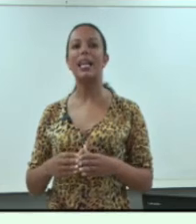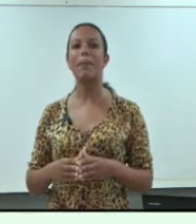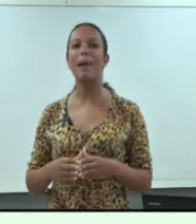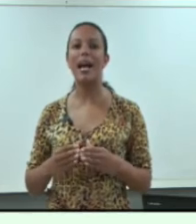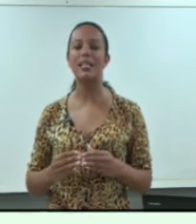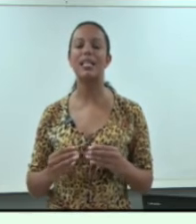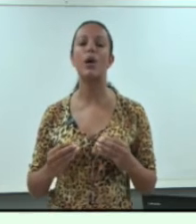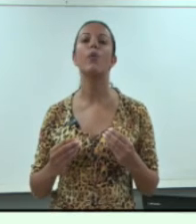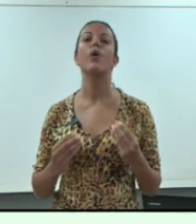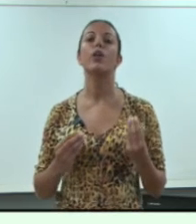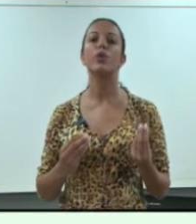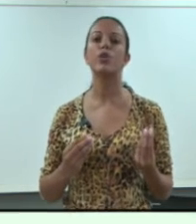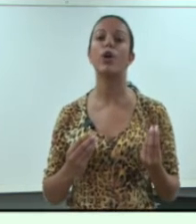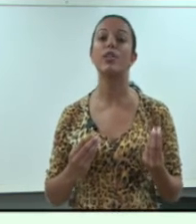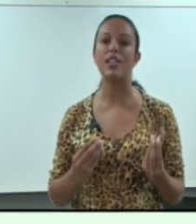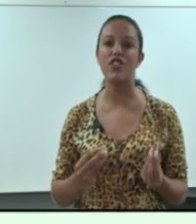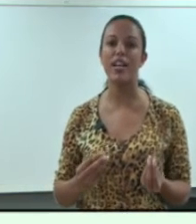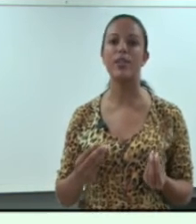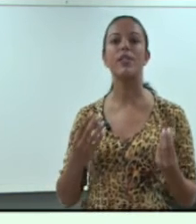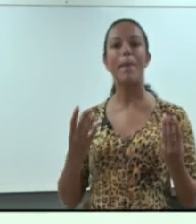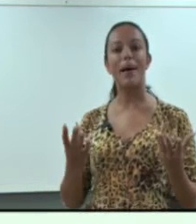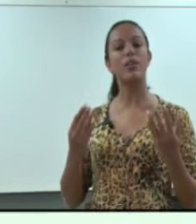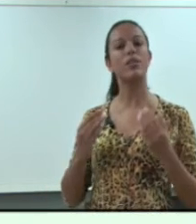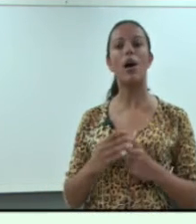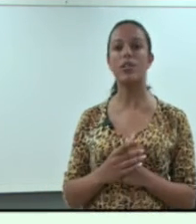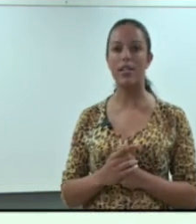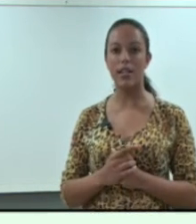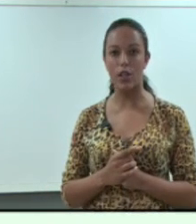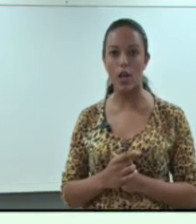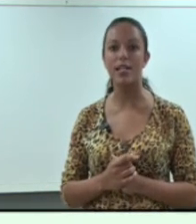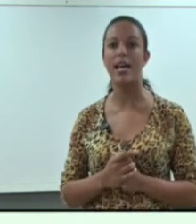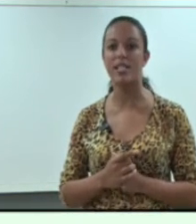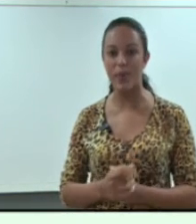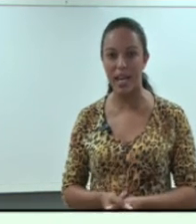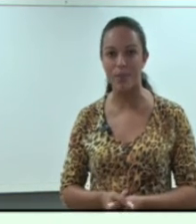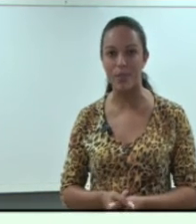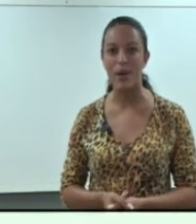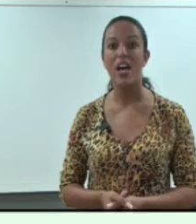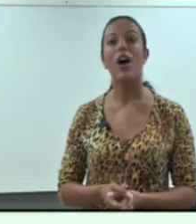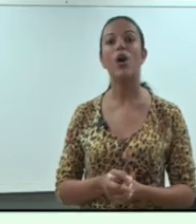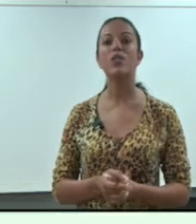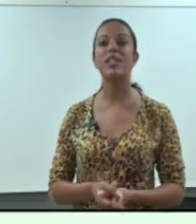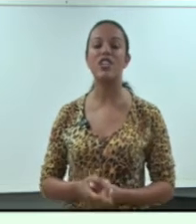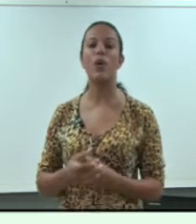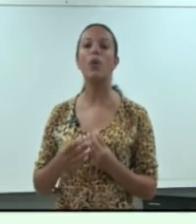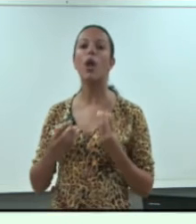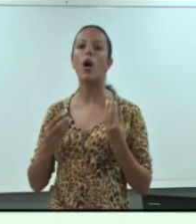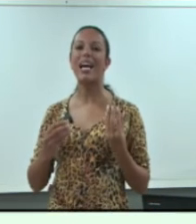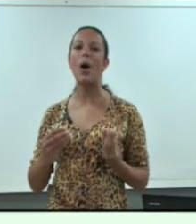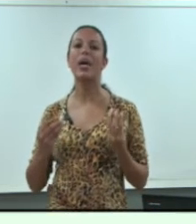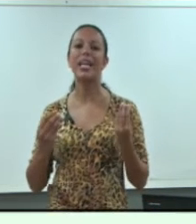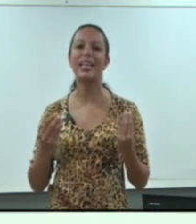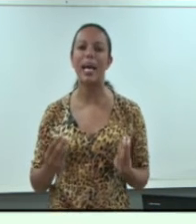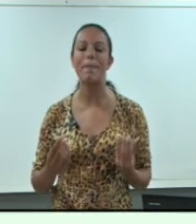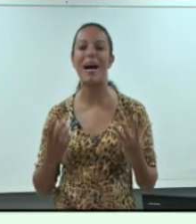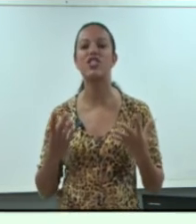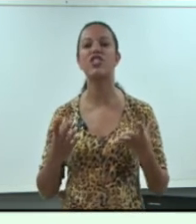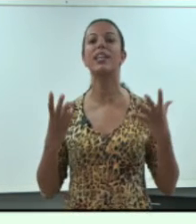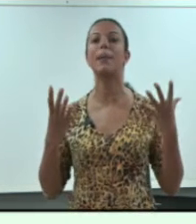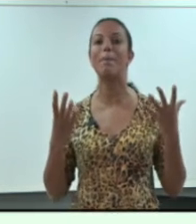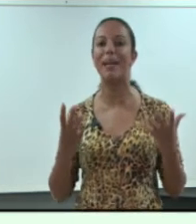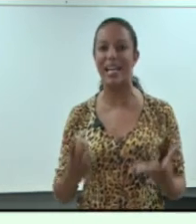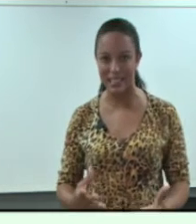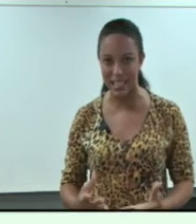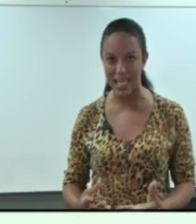EA liberação dos oxigênios pelos nós o ou seja o local que